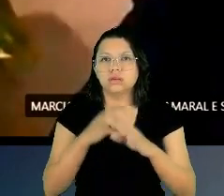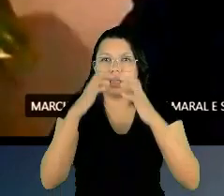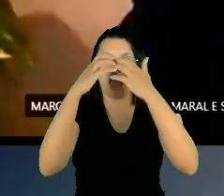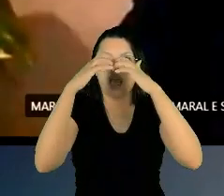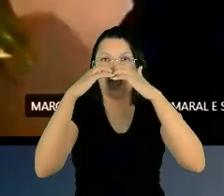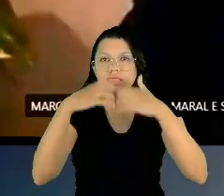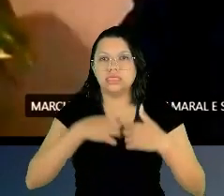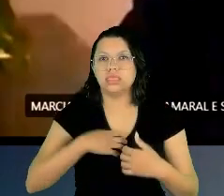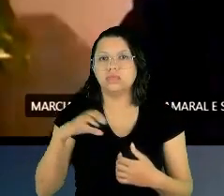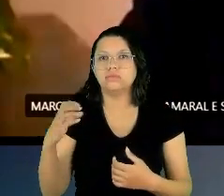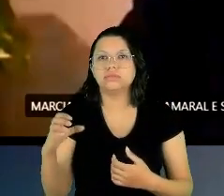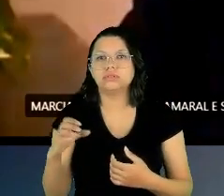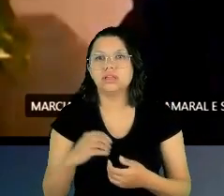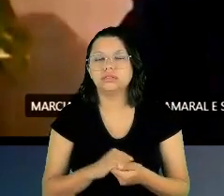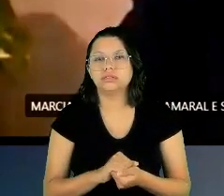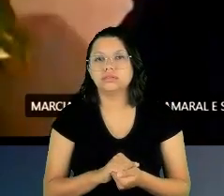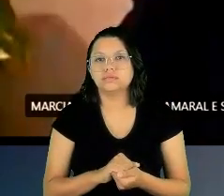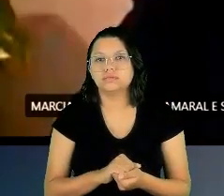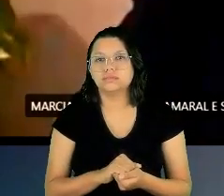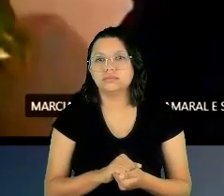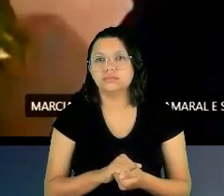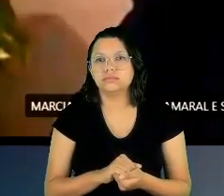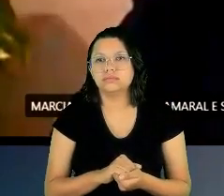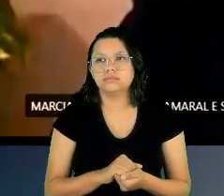da neurociência.